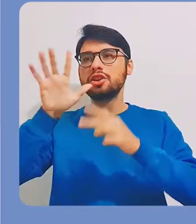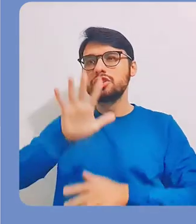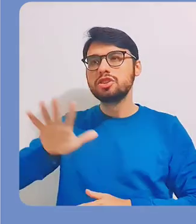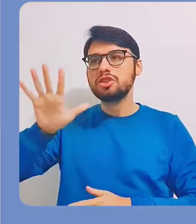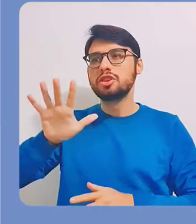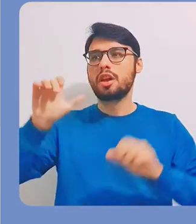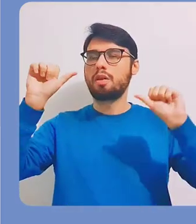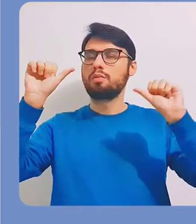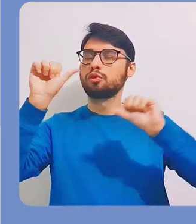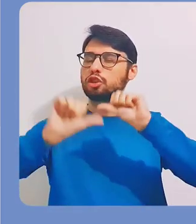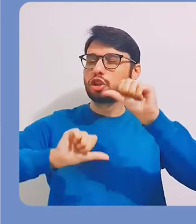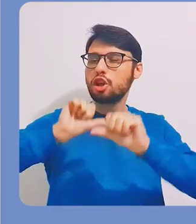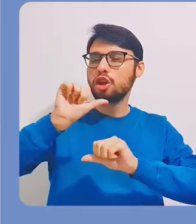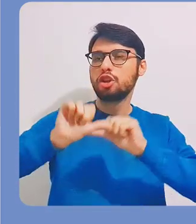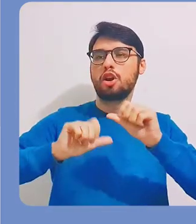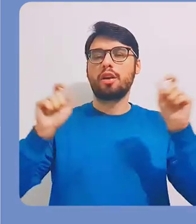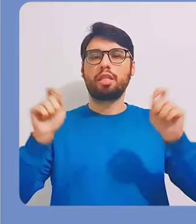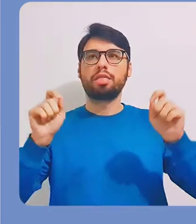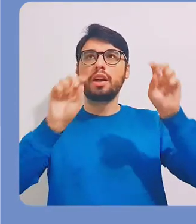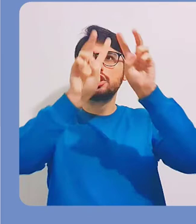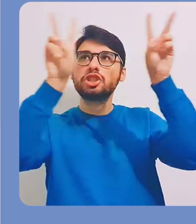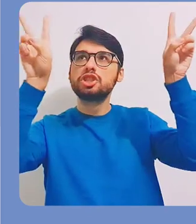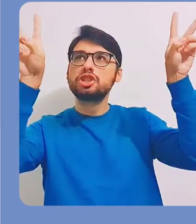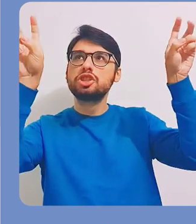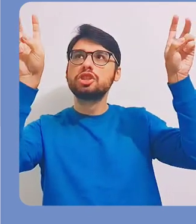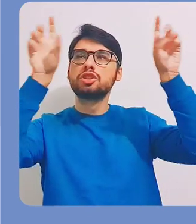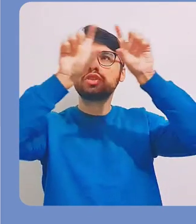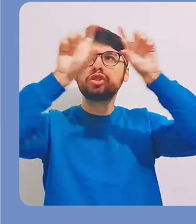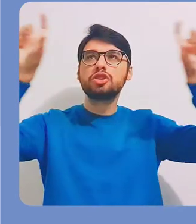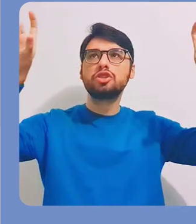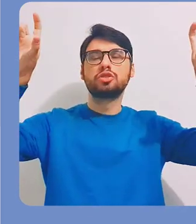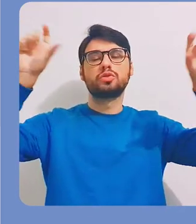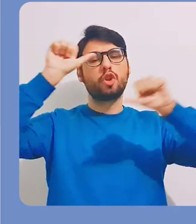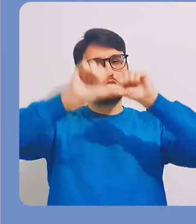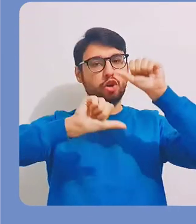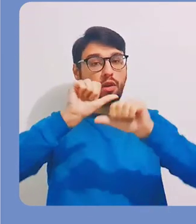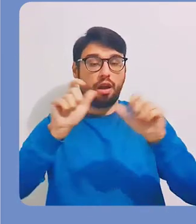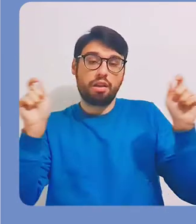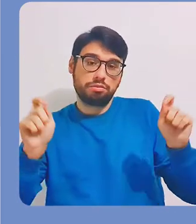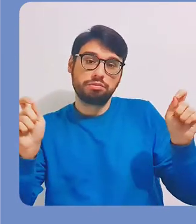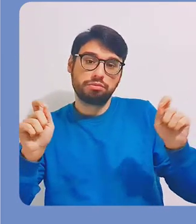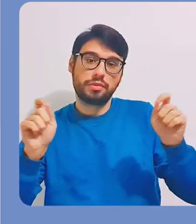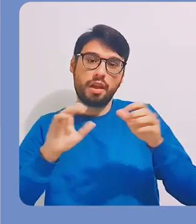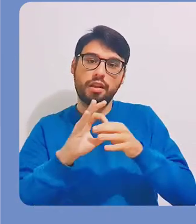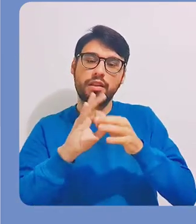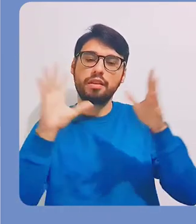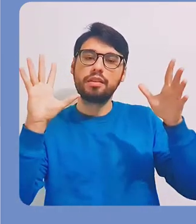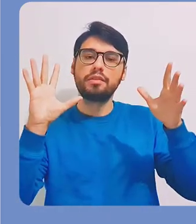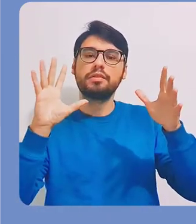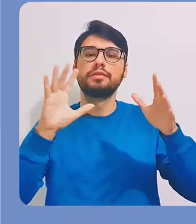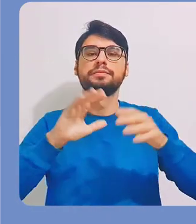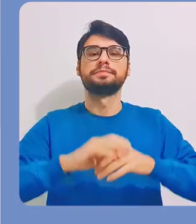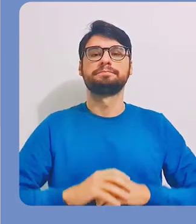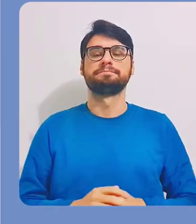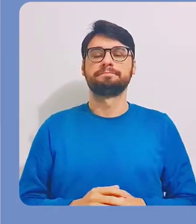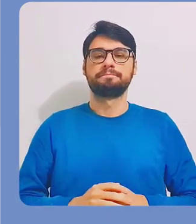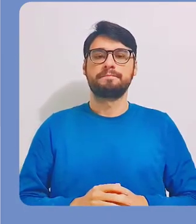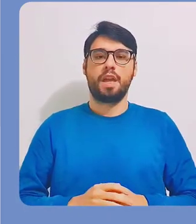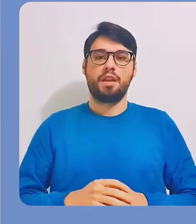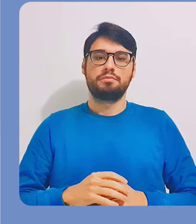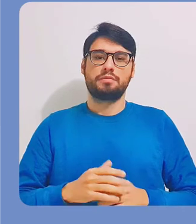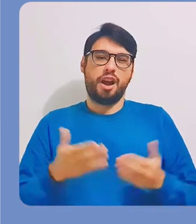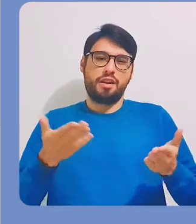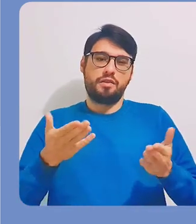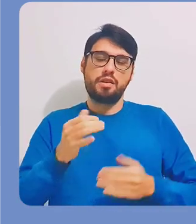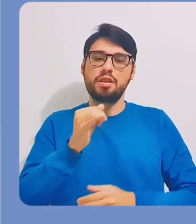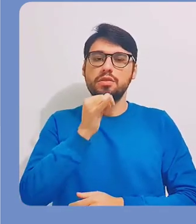As configurações gerais que podem ser alteradas do seu novo site é o título do site, que é aquele título que